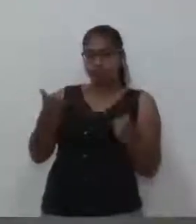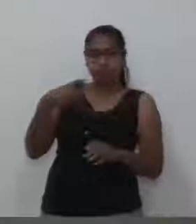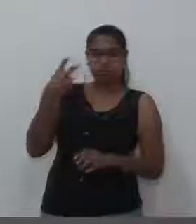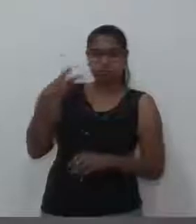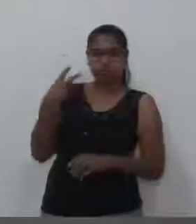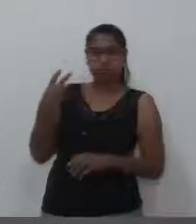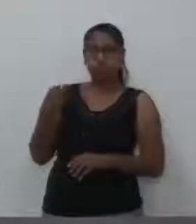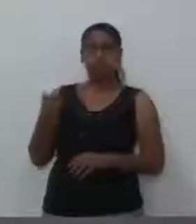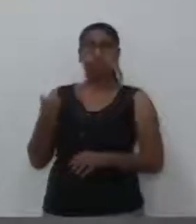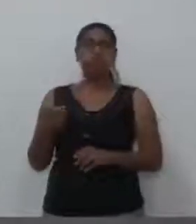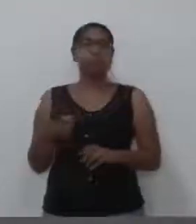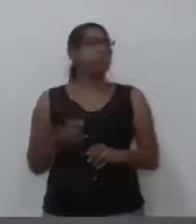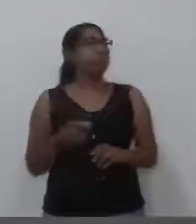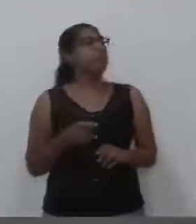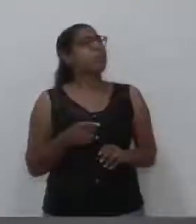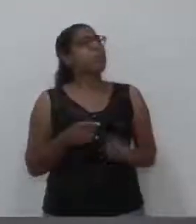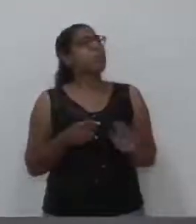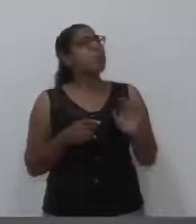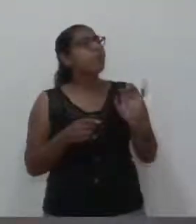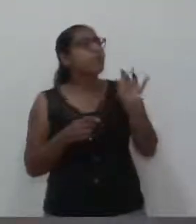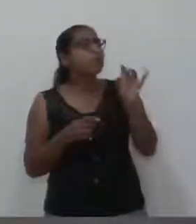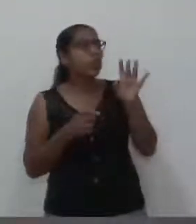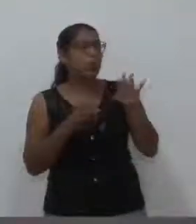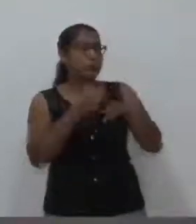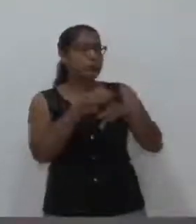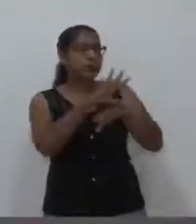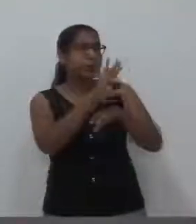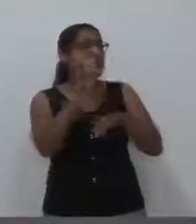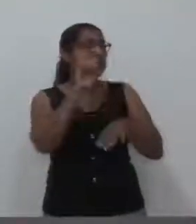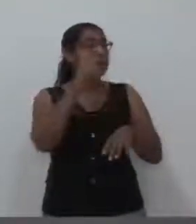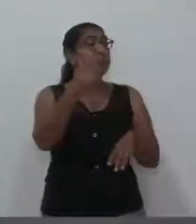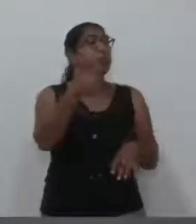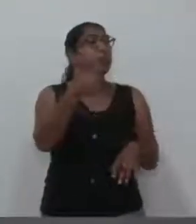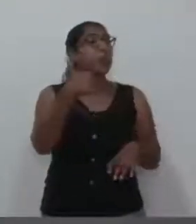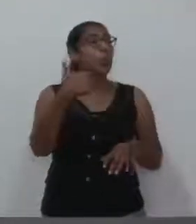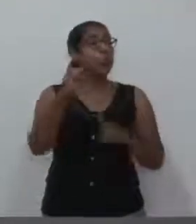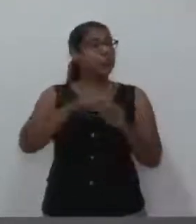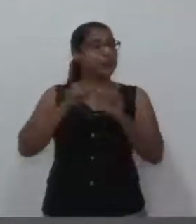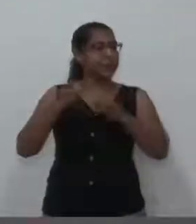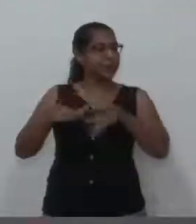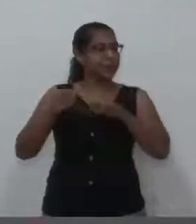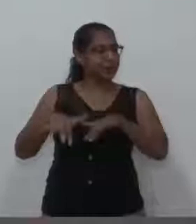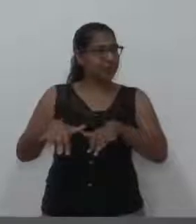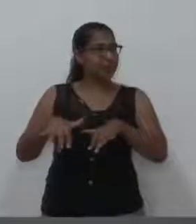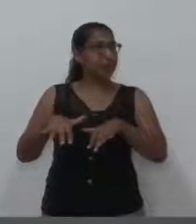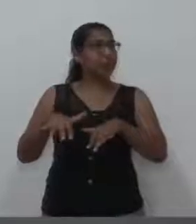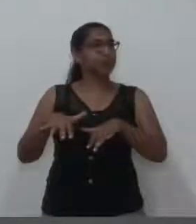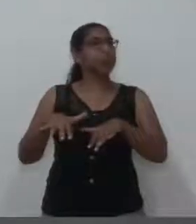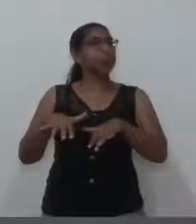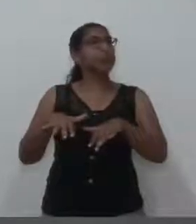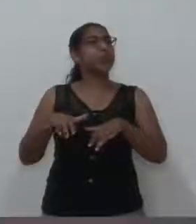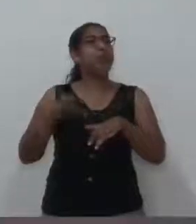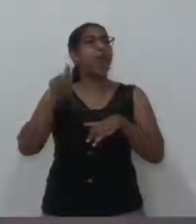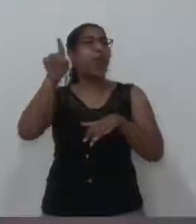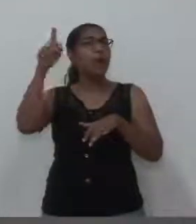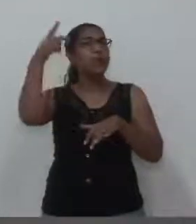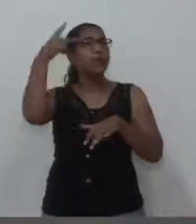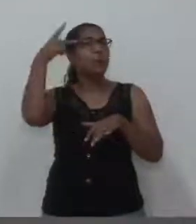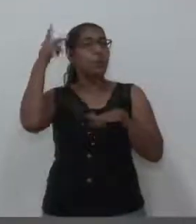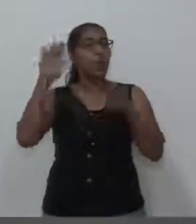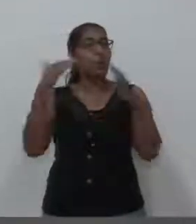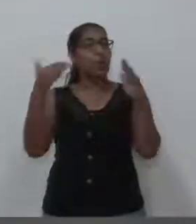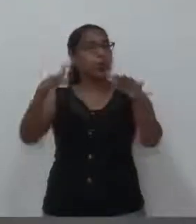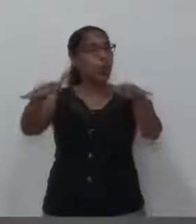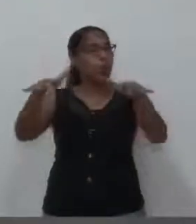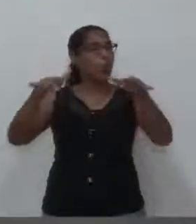Obrigado pela parte, vereador. Só registrar que no dia 12 de setembro teve uma audiência pública na Assembleia Legislativa de São Paulo, né, chamada